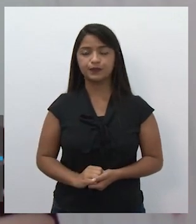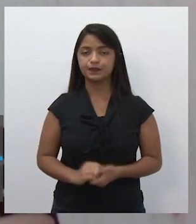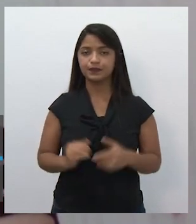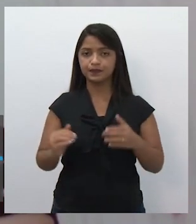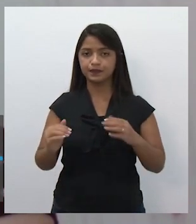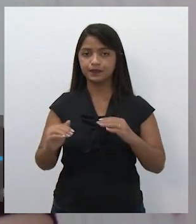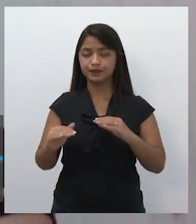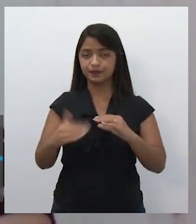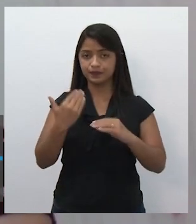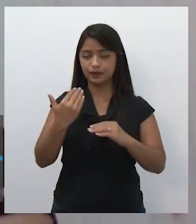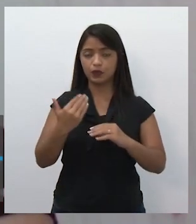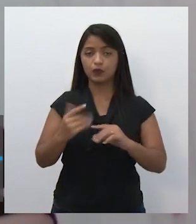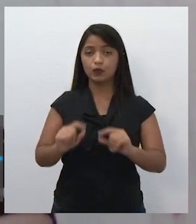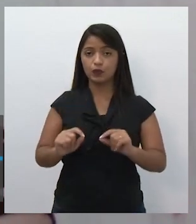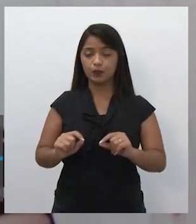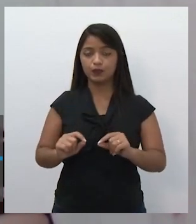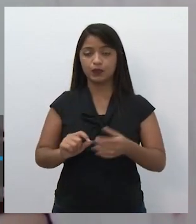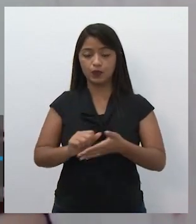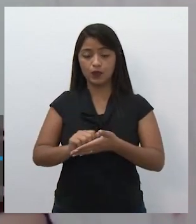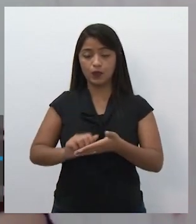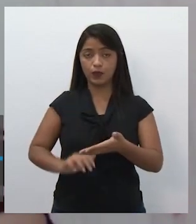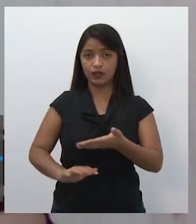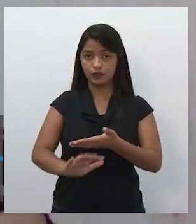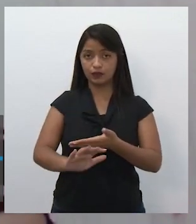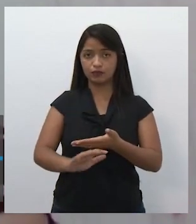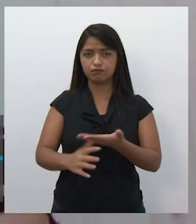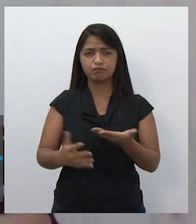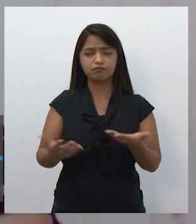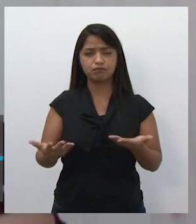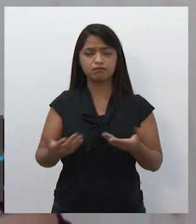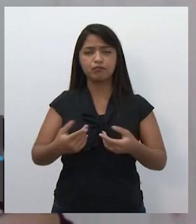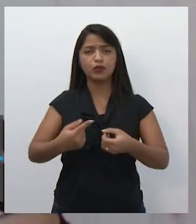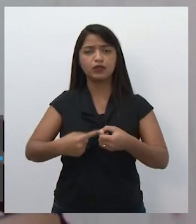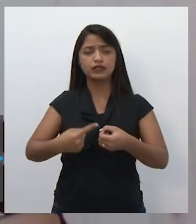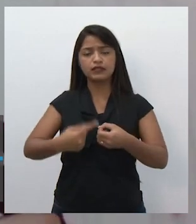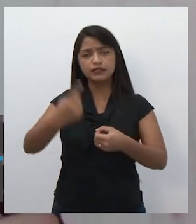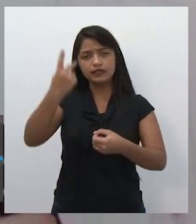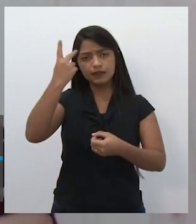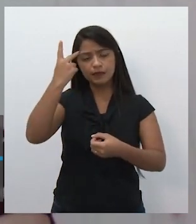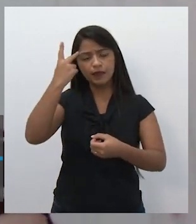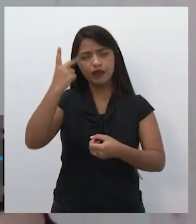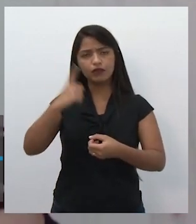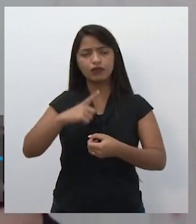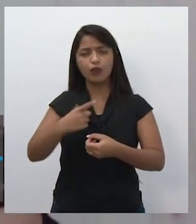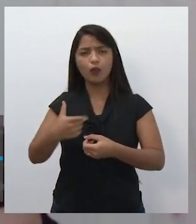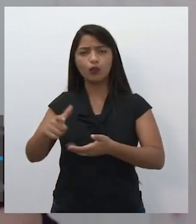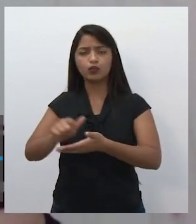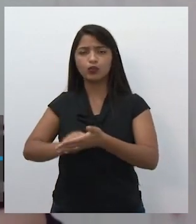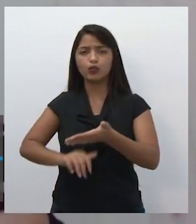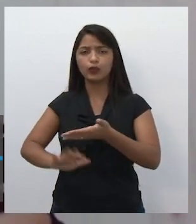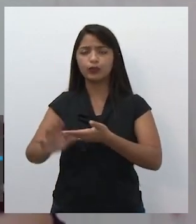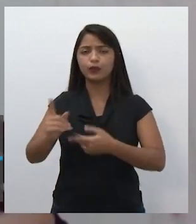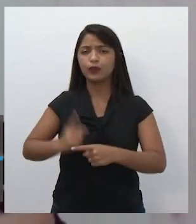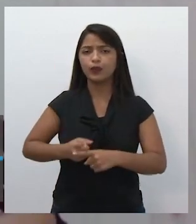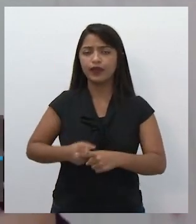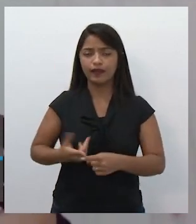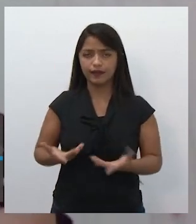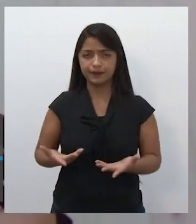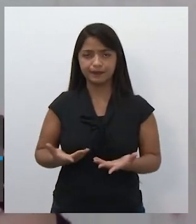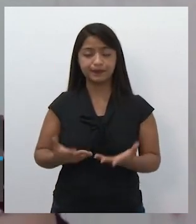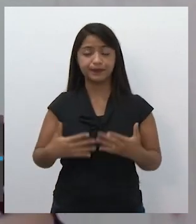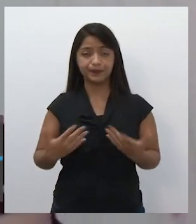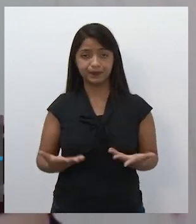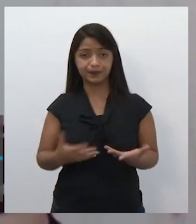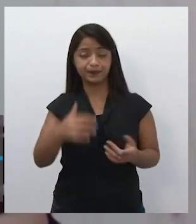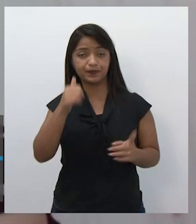fala do currículo, por que que o município de São Paulo tem um outro currículo? Como a Helena explicou